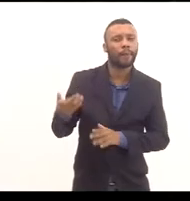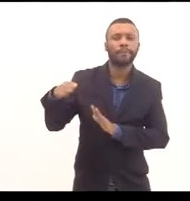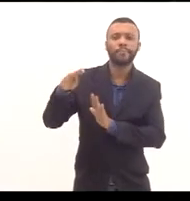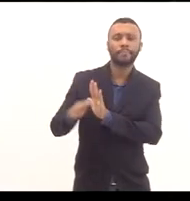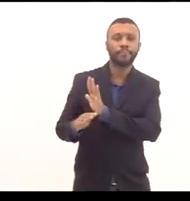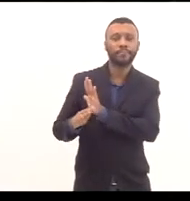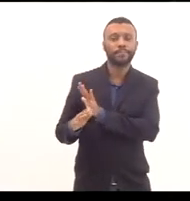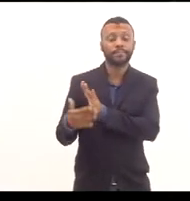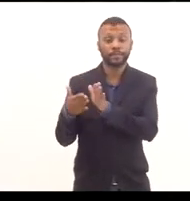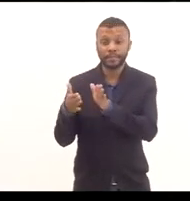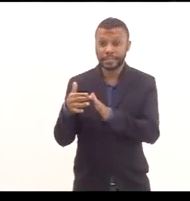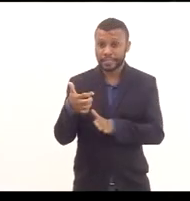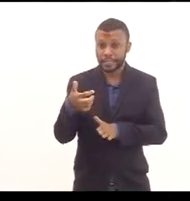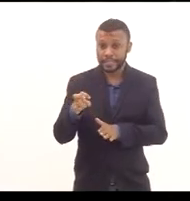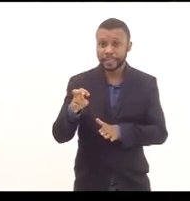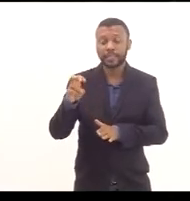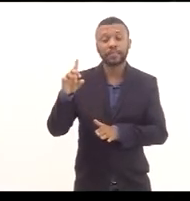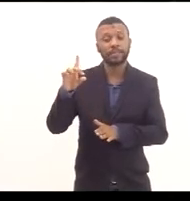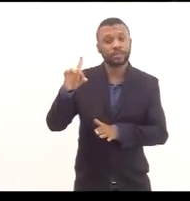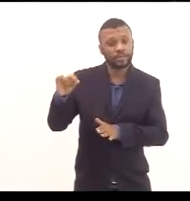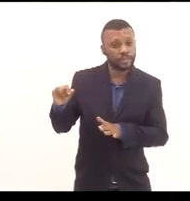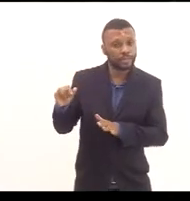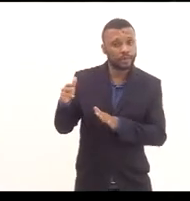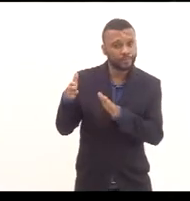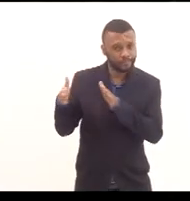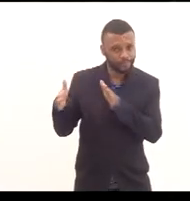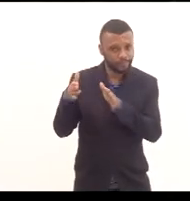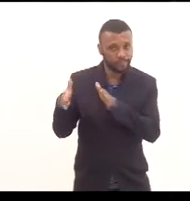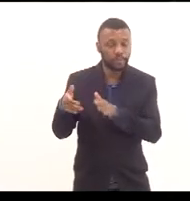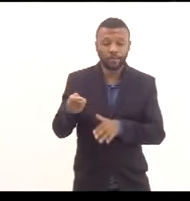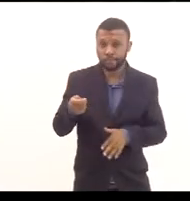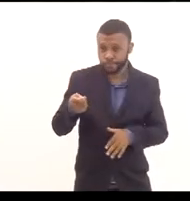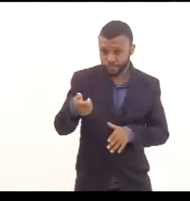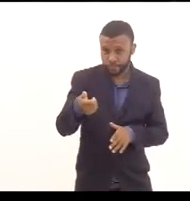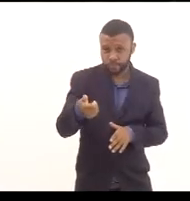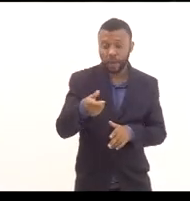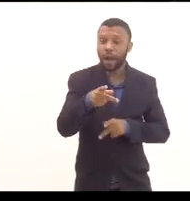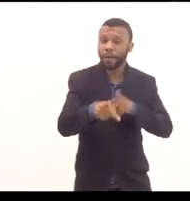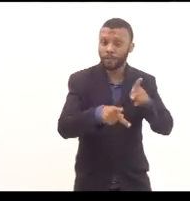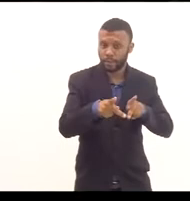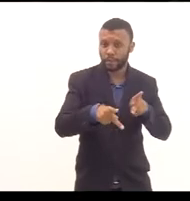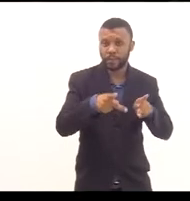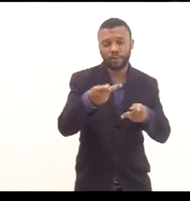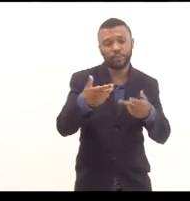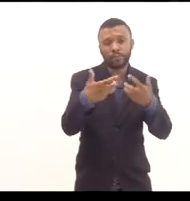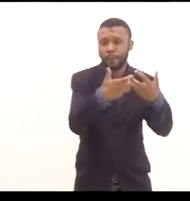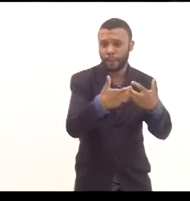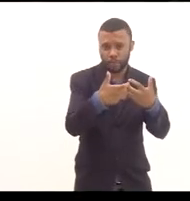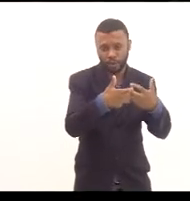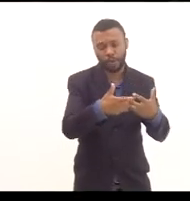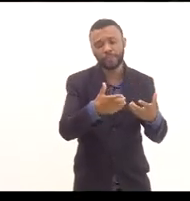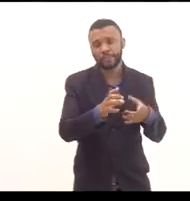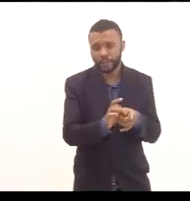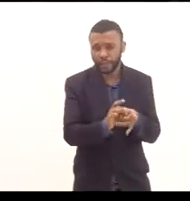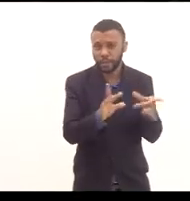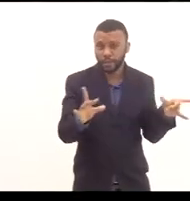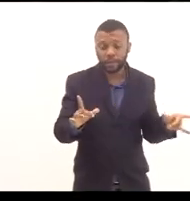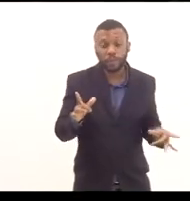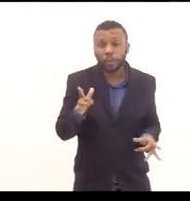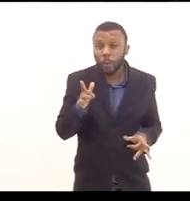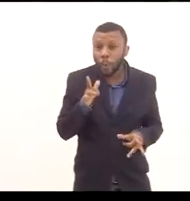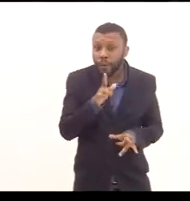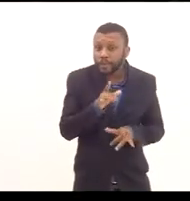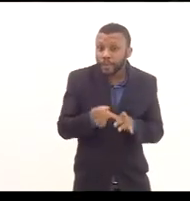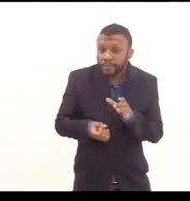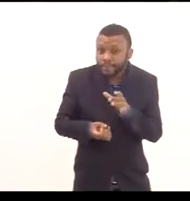dias praticamente um benefício está disponível para a população de Petrópolis e só não conseguiu ser